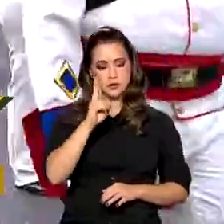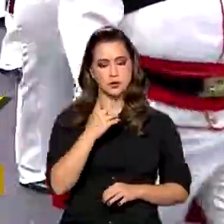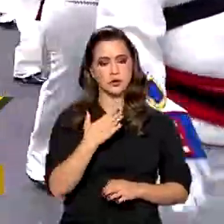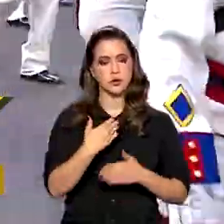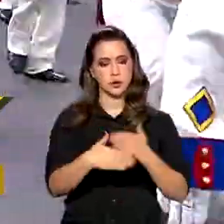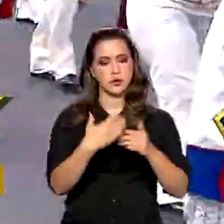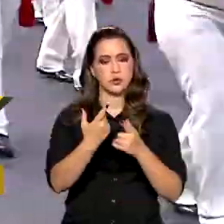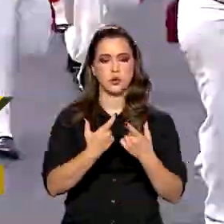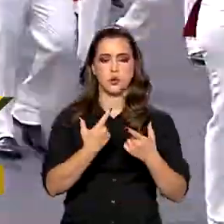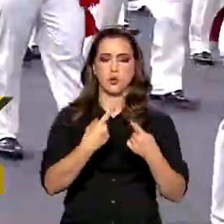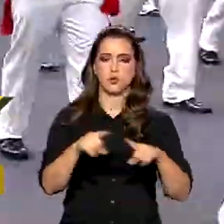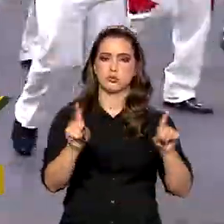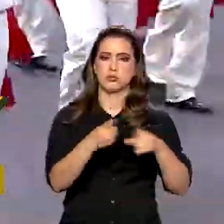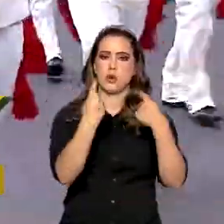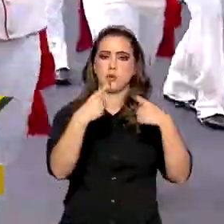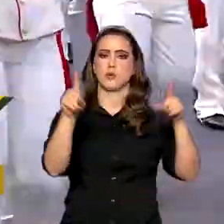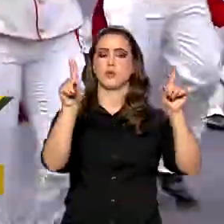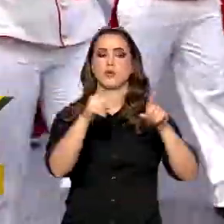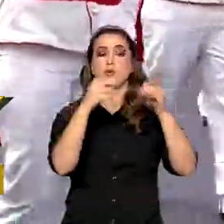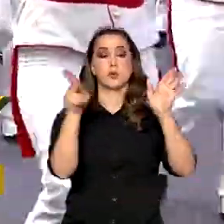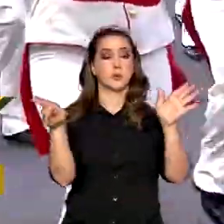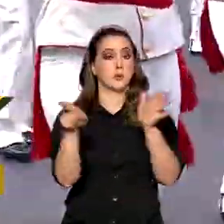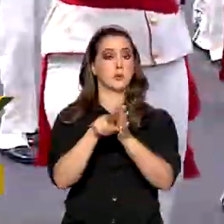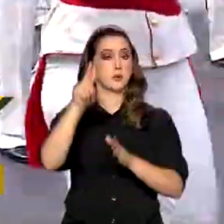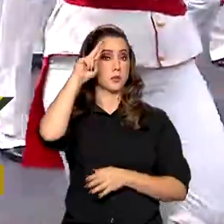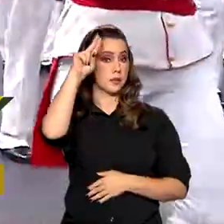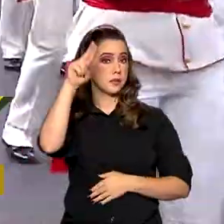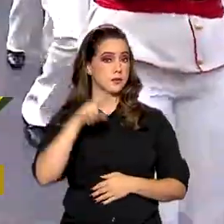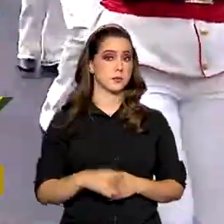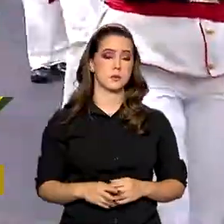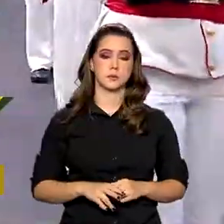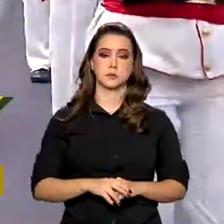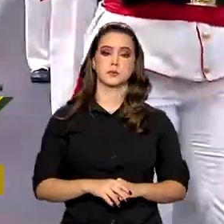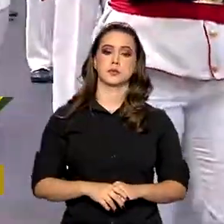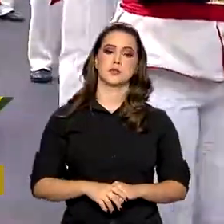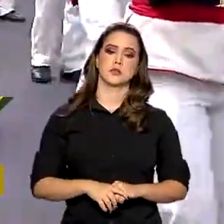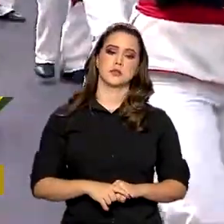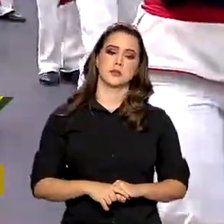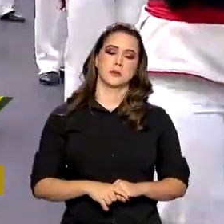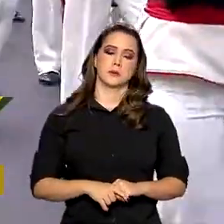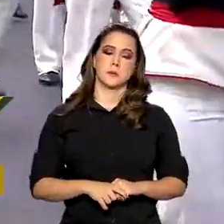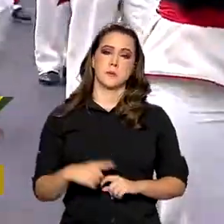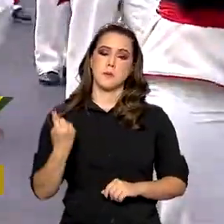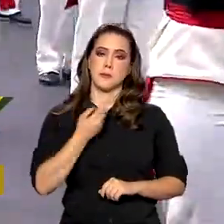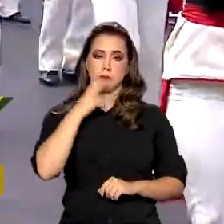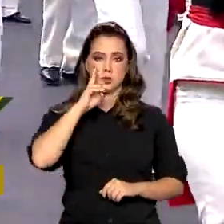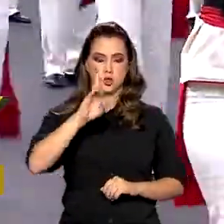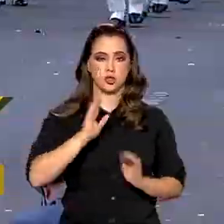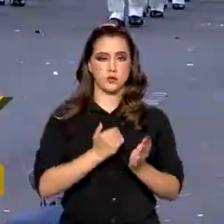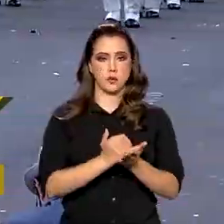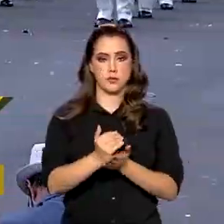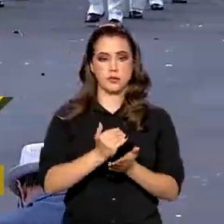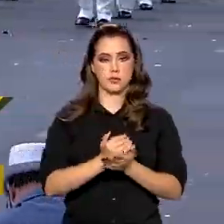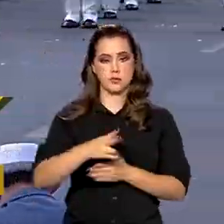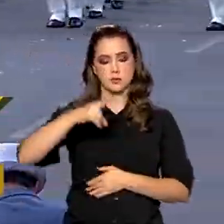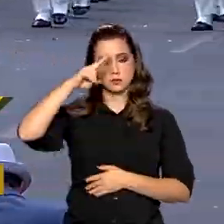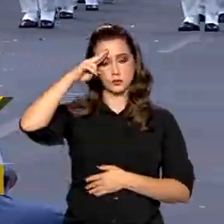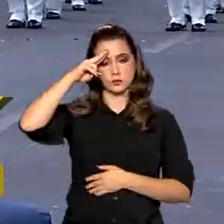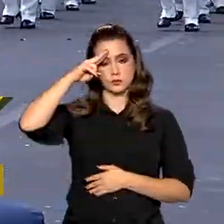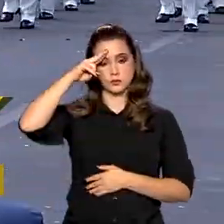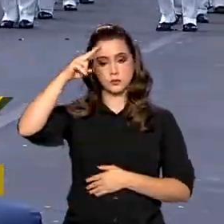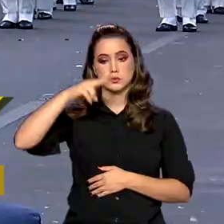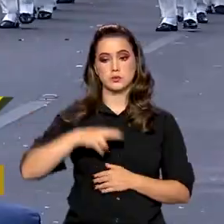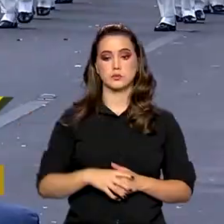banda do Exército Brasileiro. Agora a gente começa com a parte do Exército, é isso, Coronel? É, então, nós